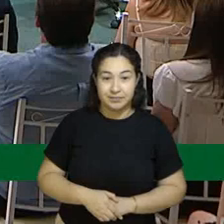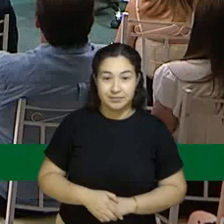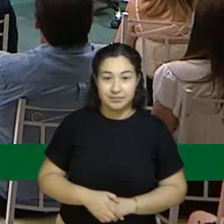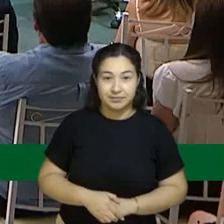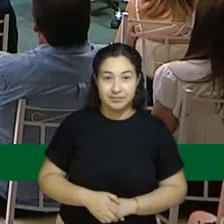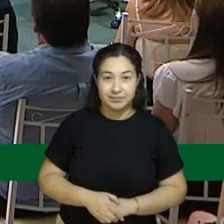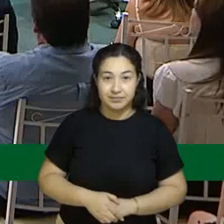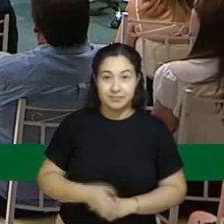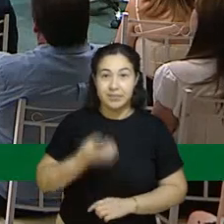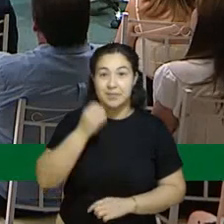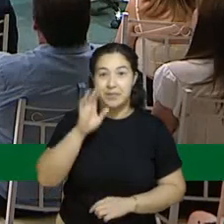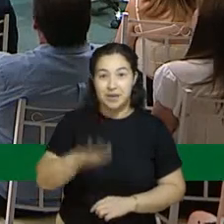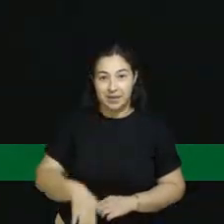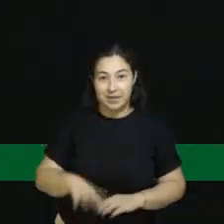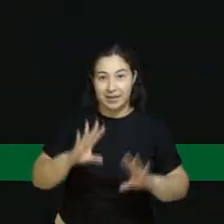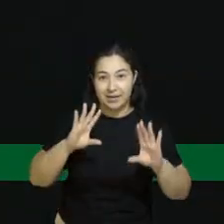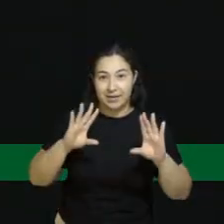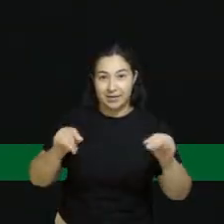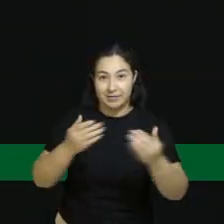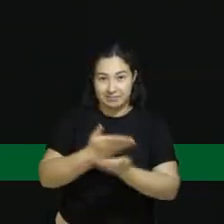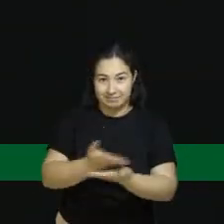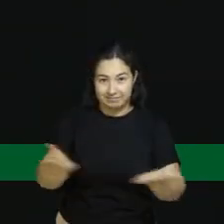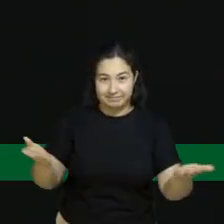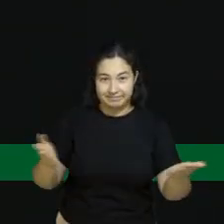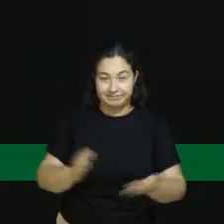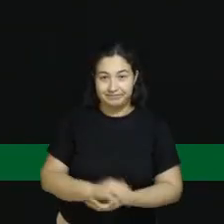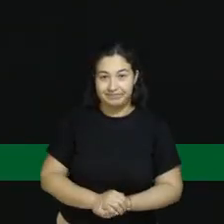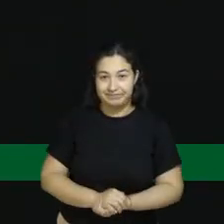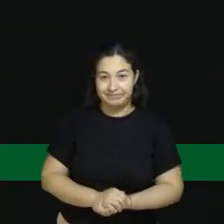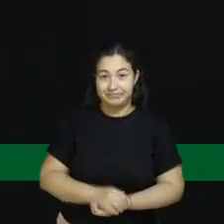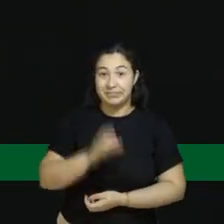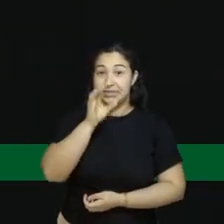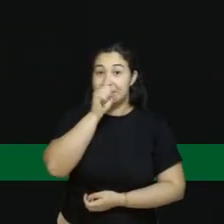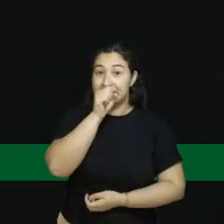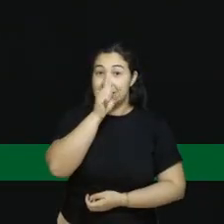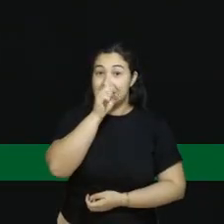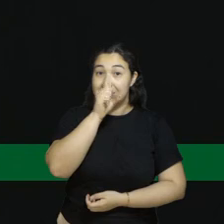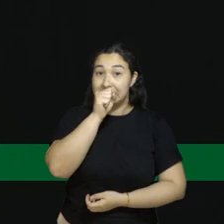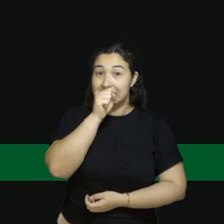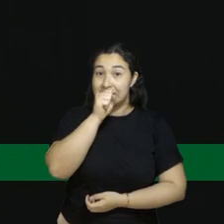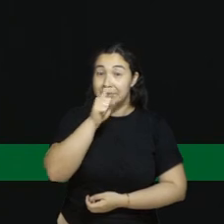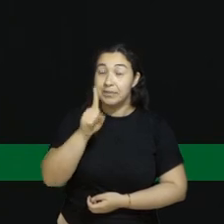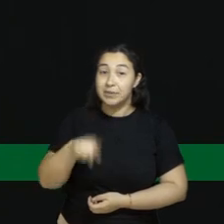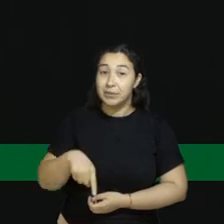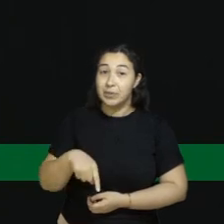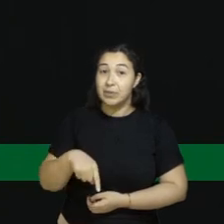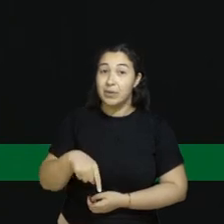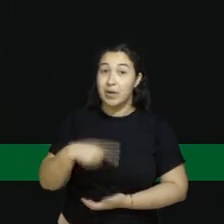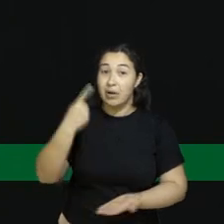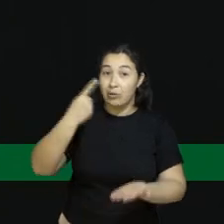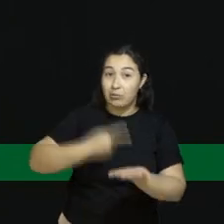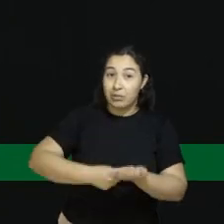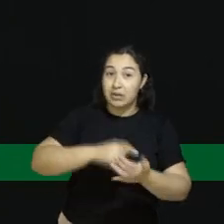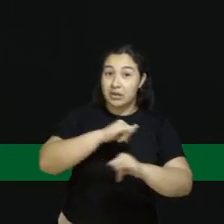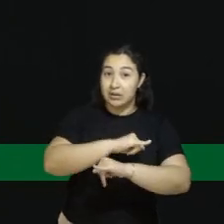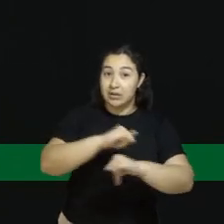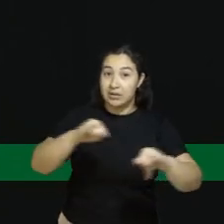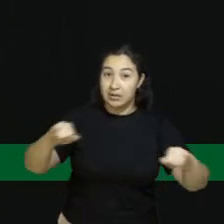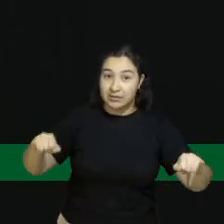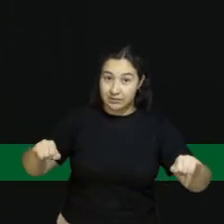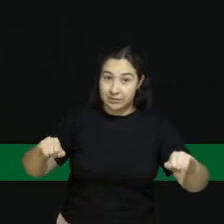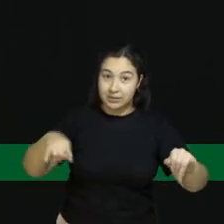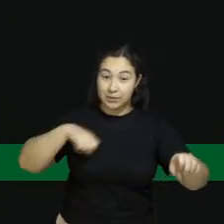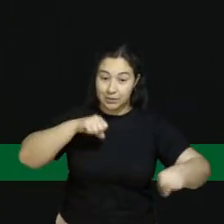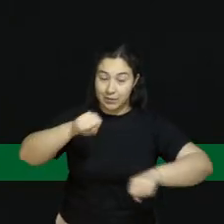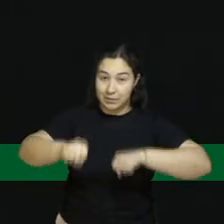Boa tarde, senhores, senhoras. No próximo sábado será lançado oficialmente o circuito de cicloturismo